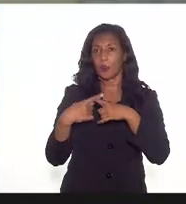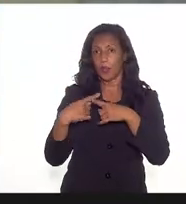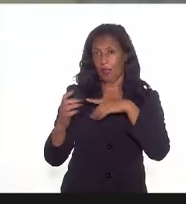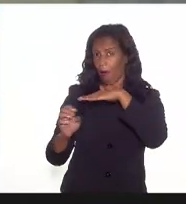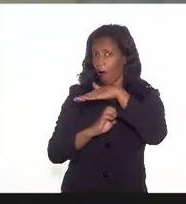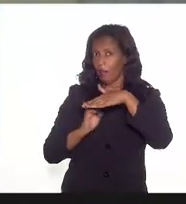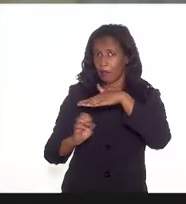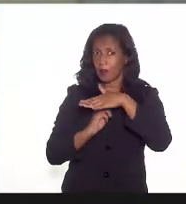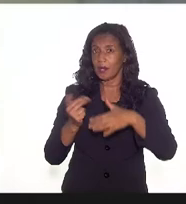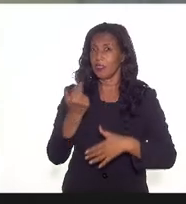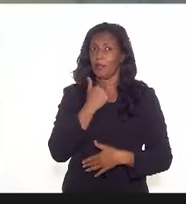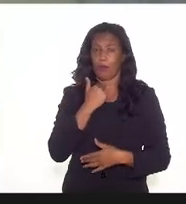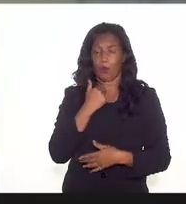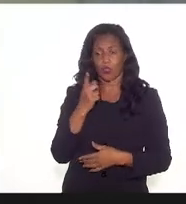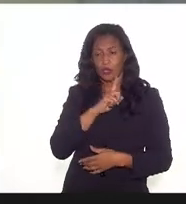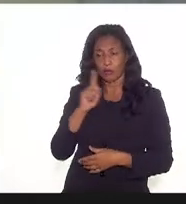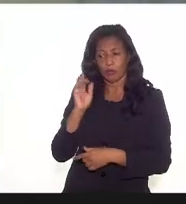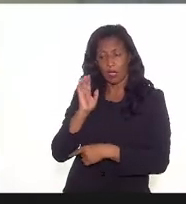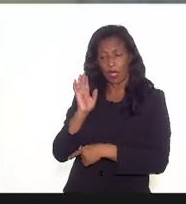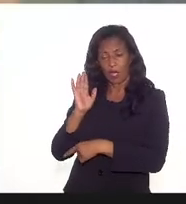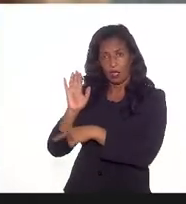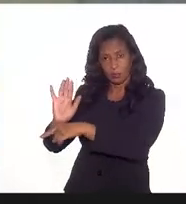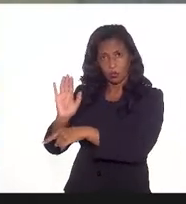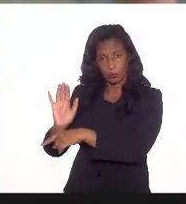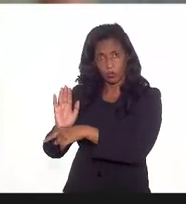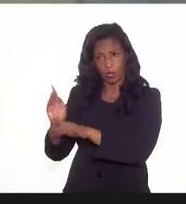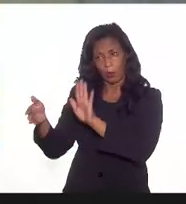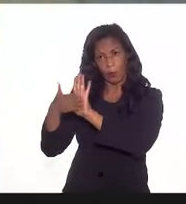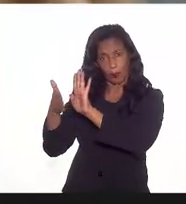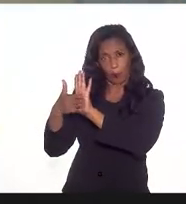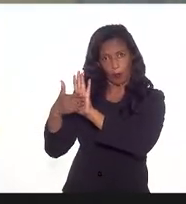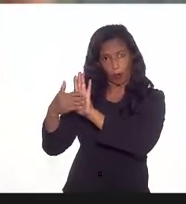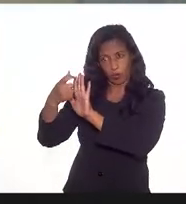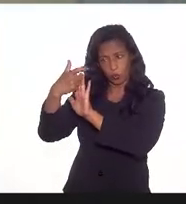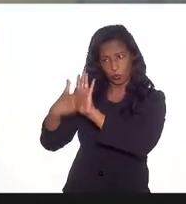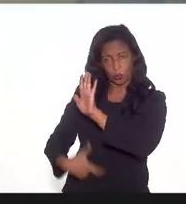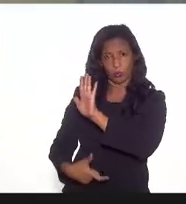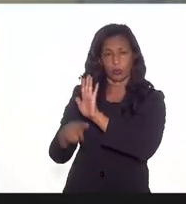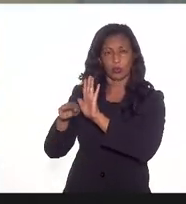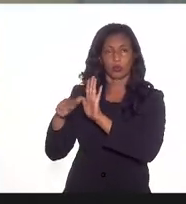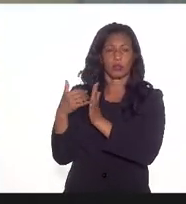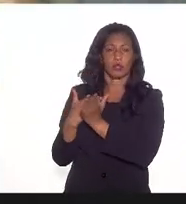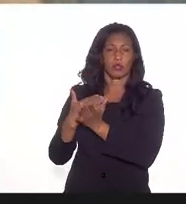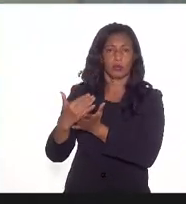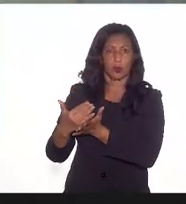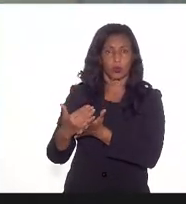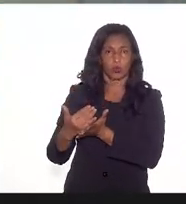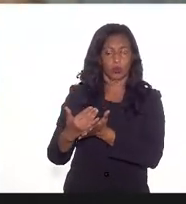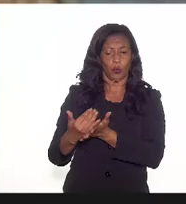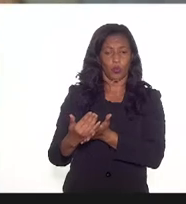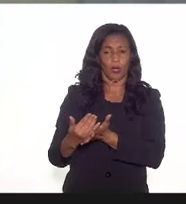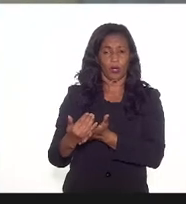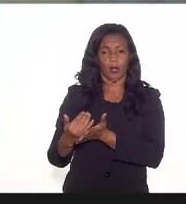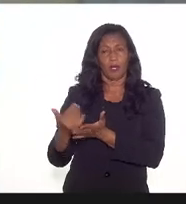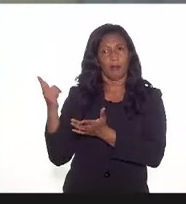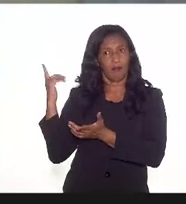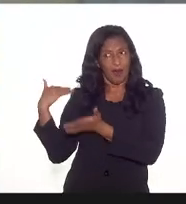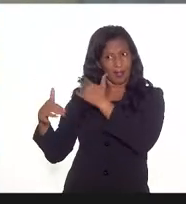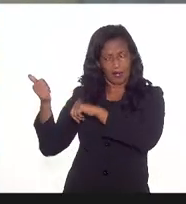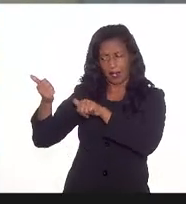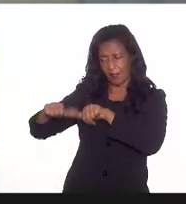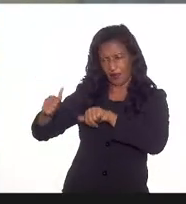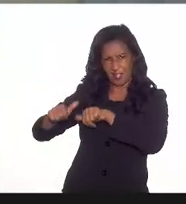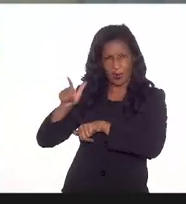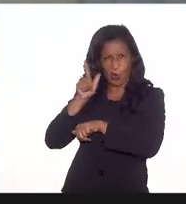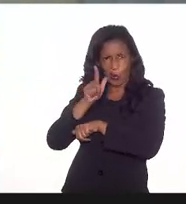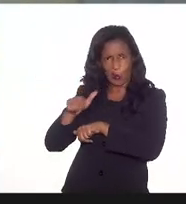estar atendendo a sua proposta inicial pela qual, na carta consulta, ela foi contemplada,